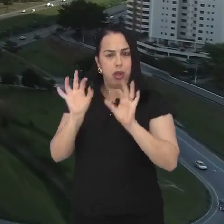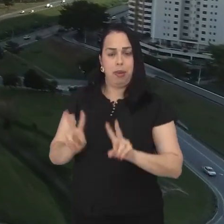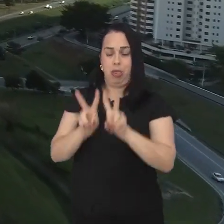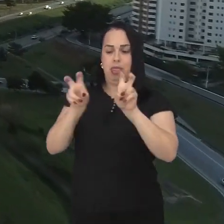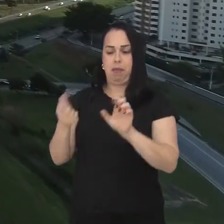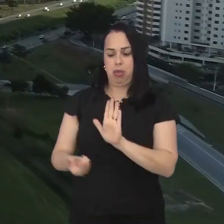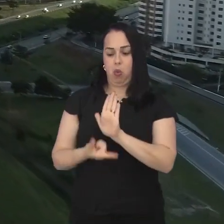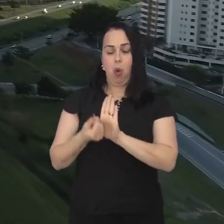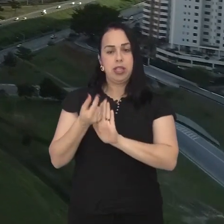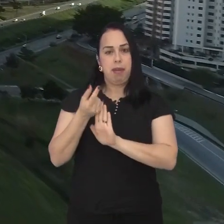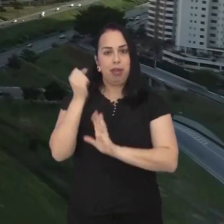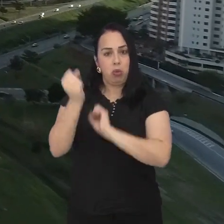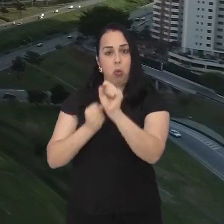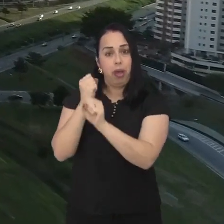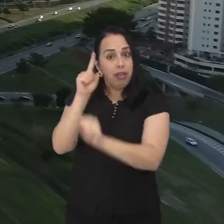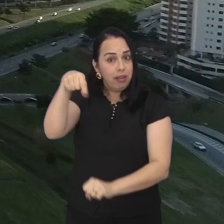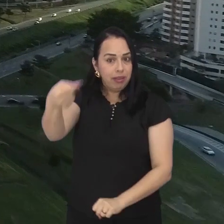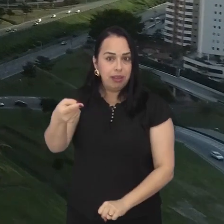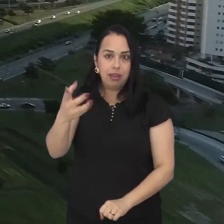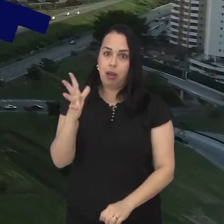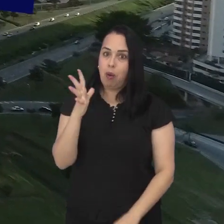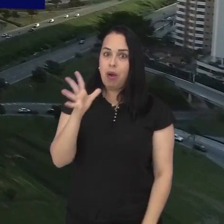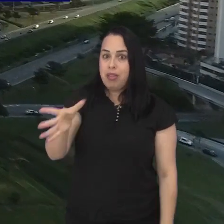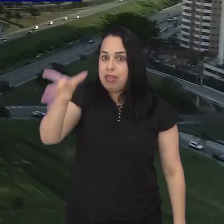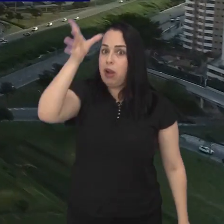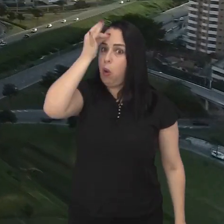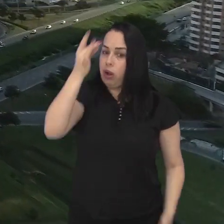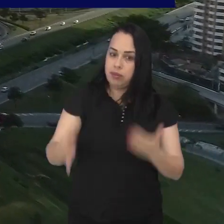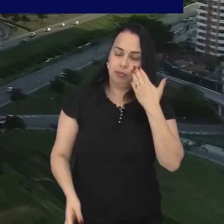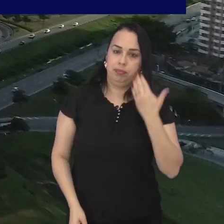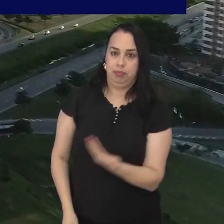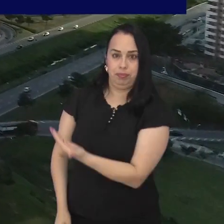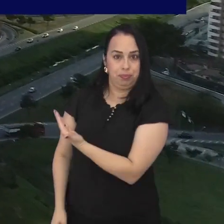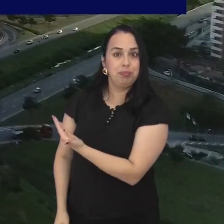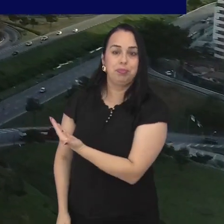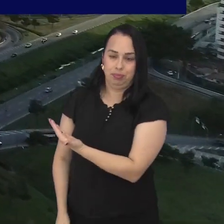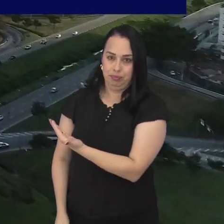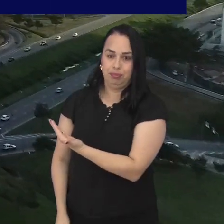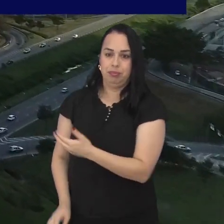o orçamento de São José dos Campos? Então anota aí o endereço